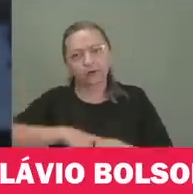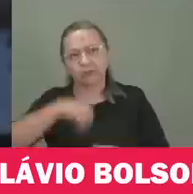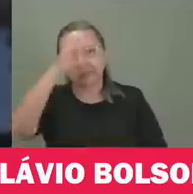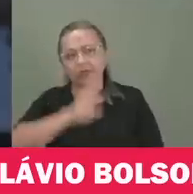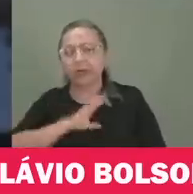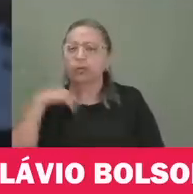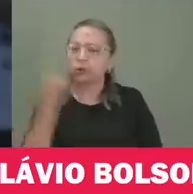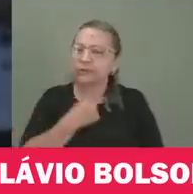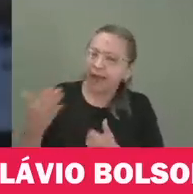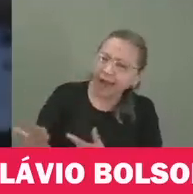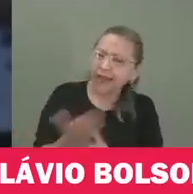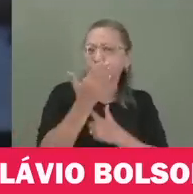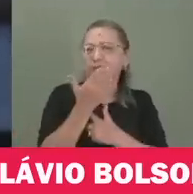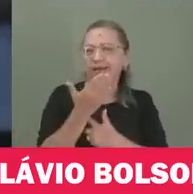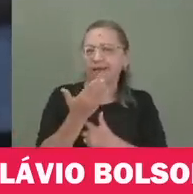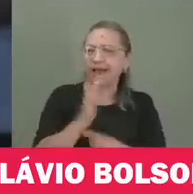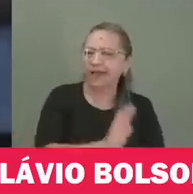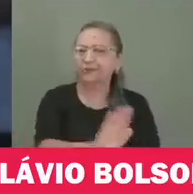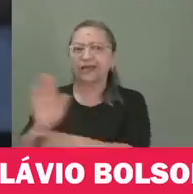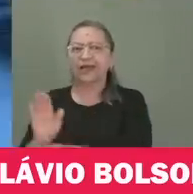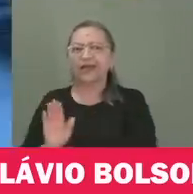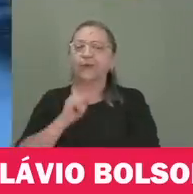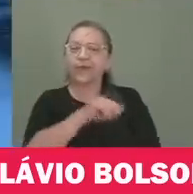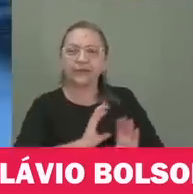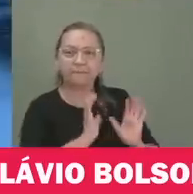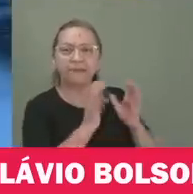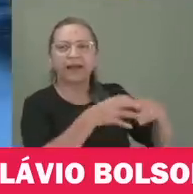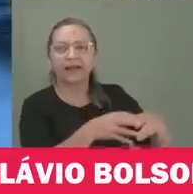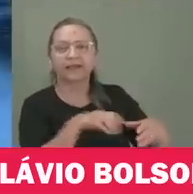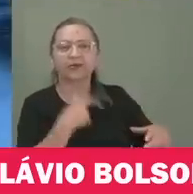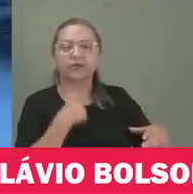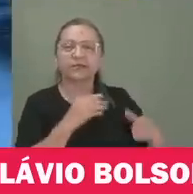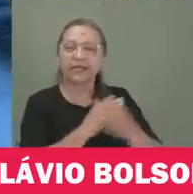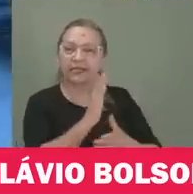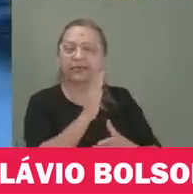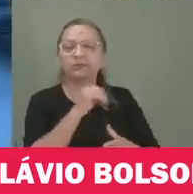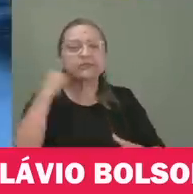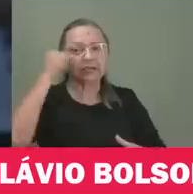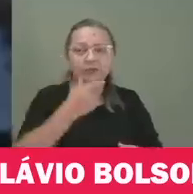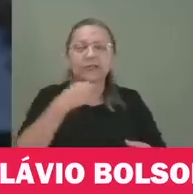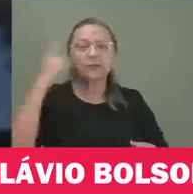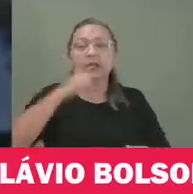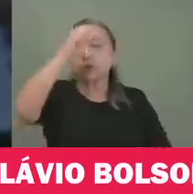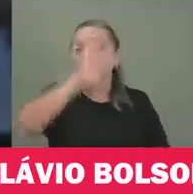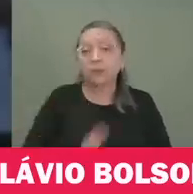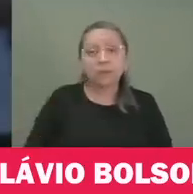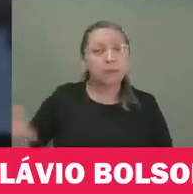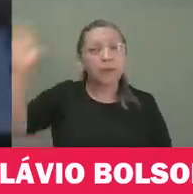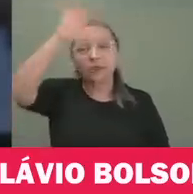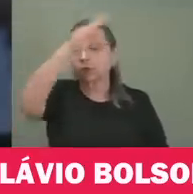para nos ajudar com essa bancada que nós elegemos de senadores, de deputados, no Brasil inteiro,